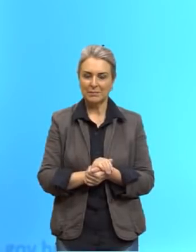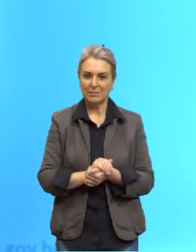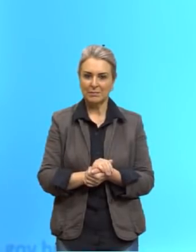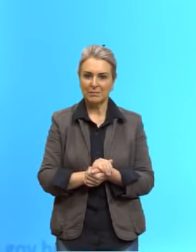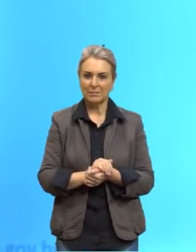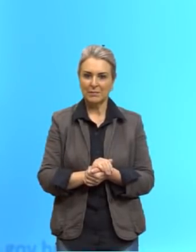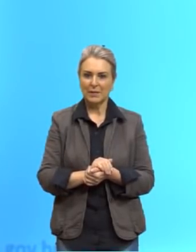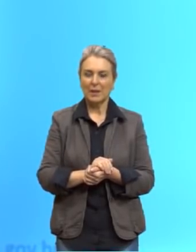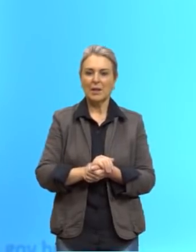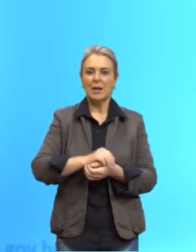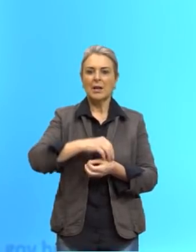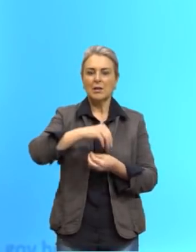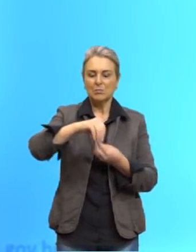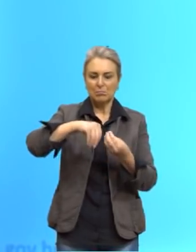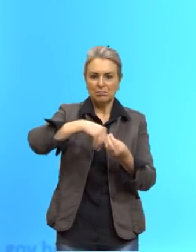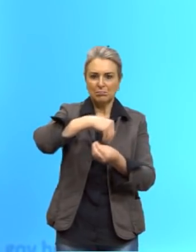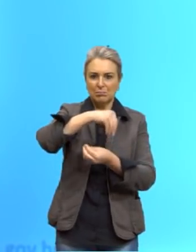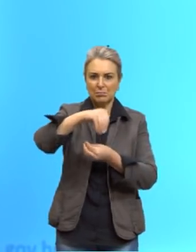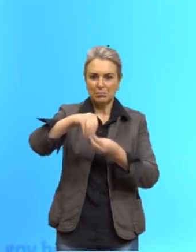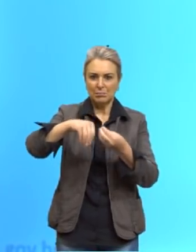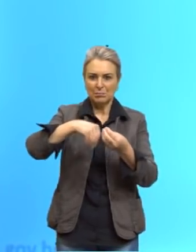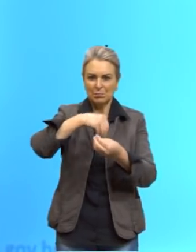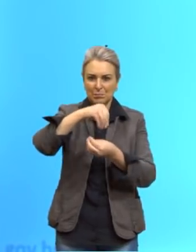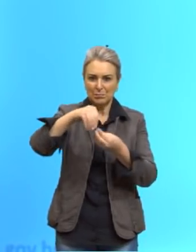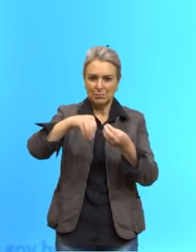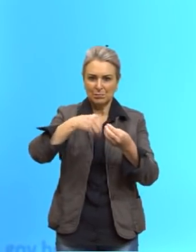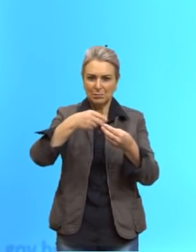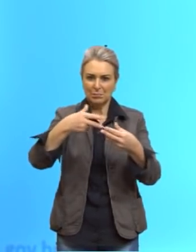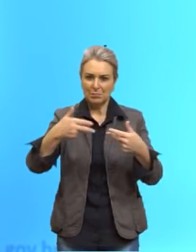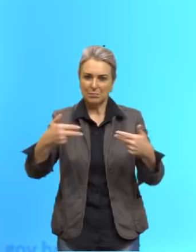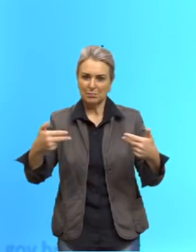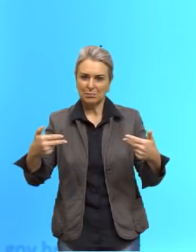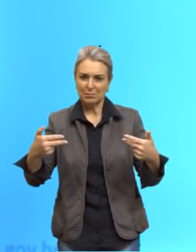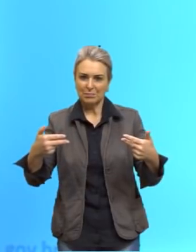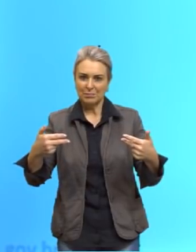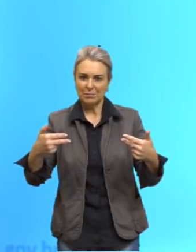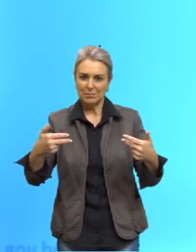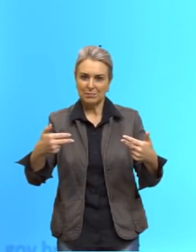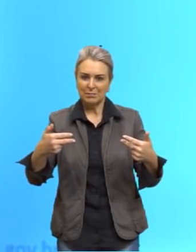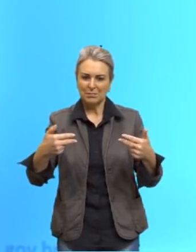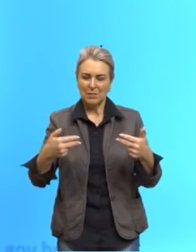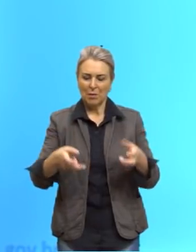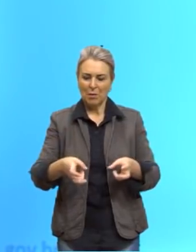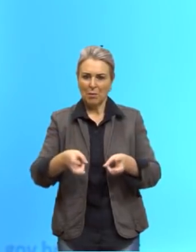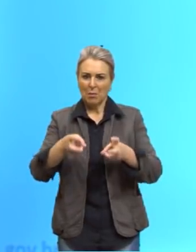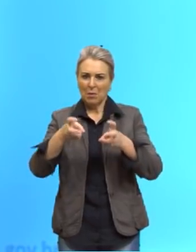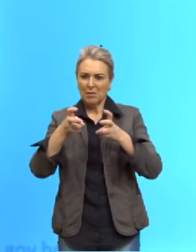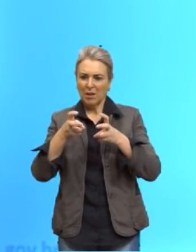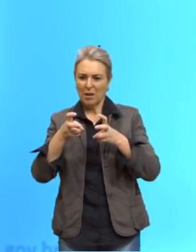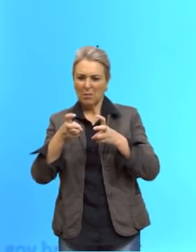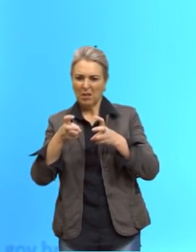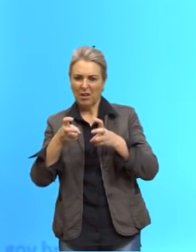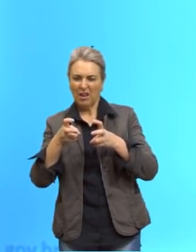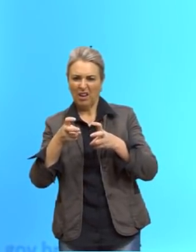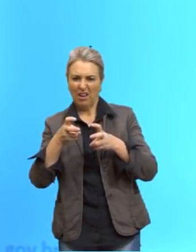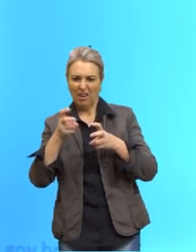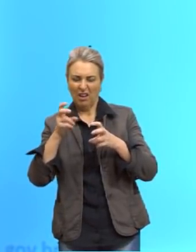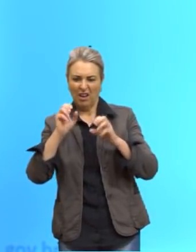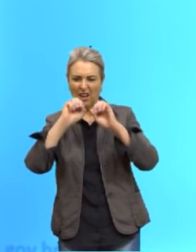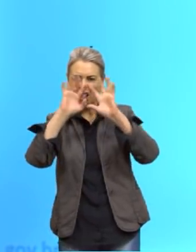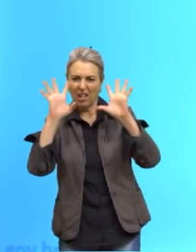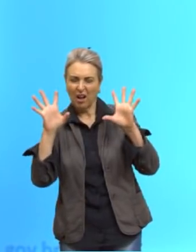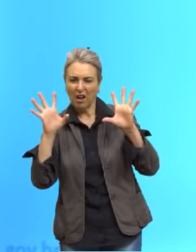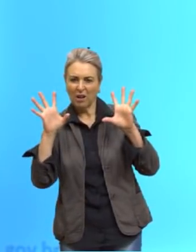ó que é homogêneo ele é todo verde não existe nenhuma formação de um lado mais escuro outro lado menos